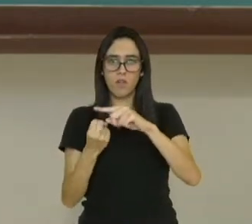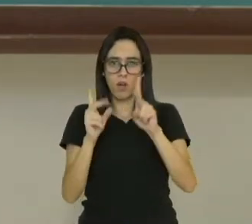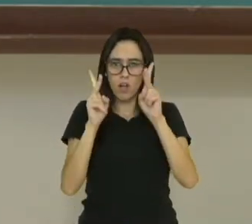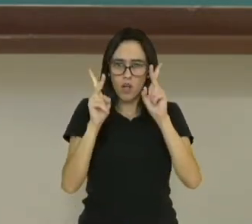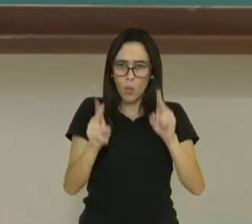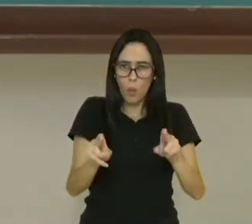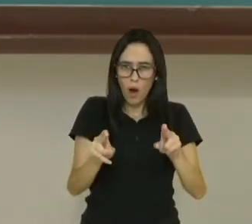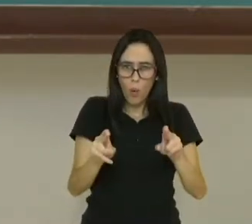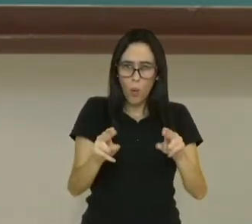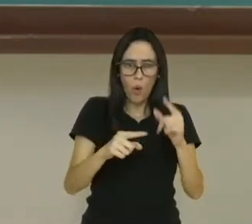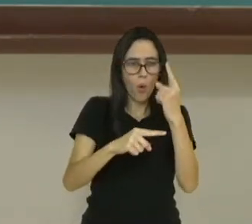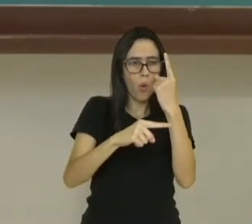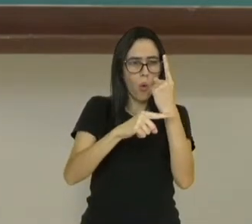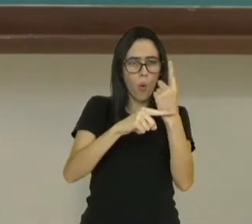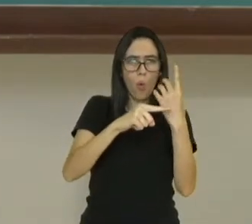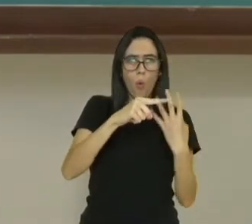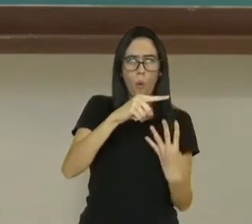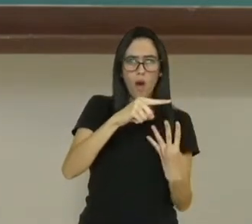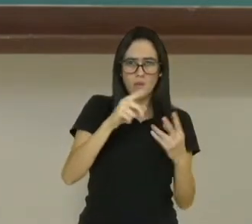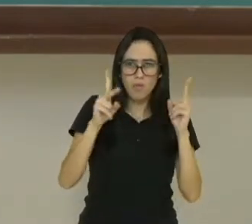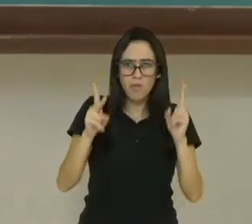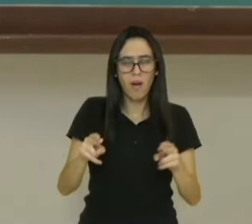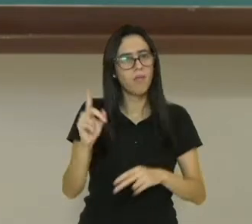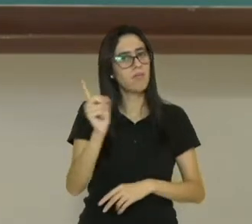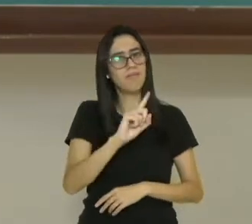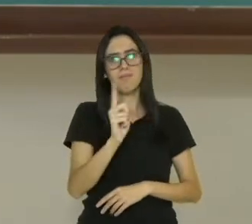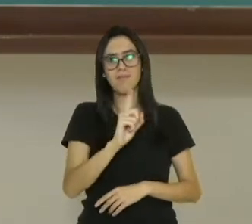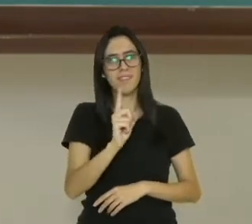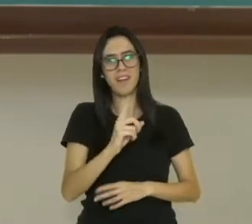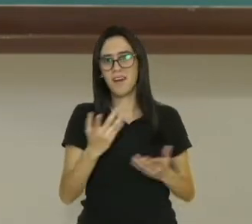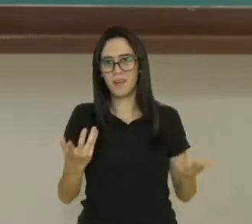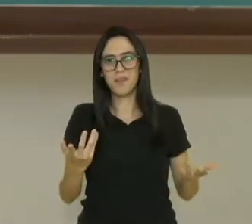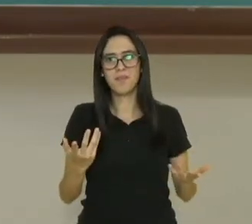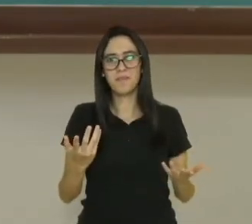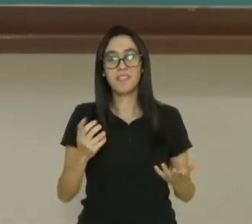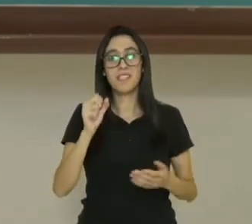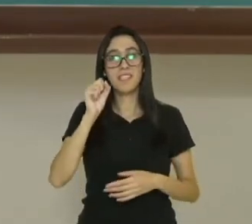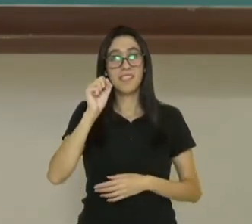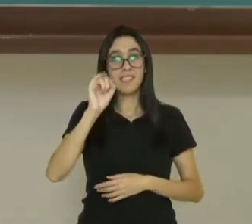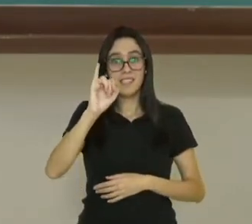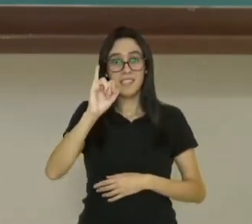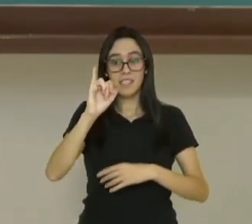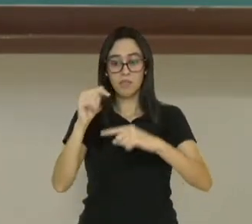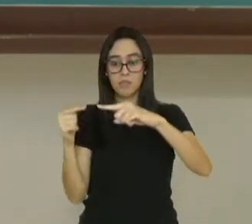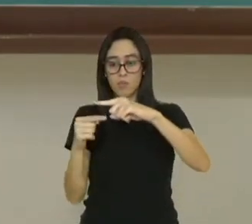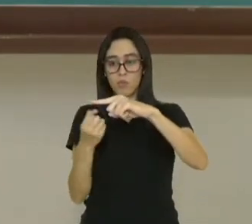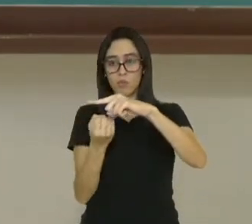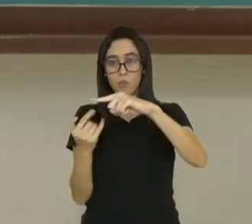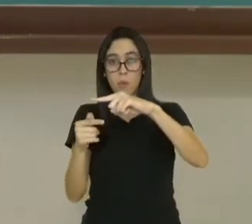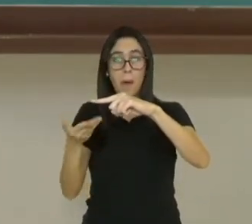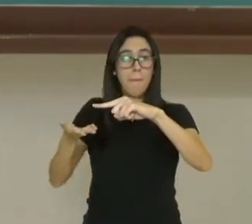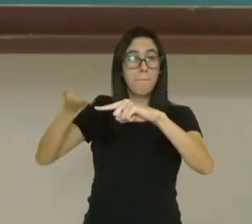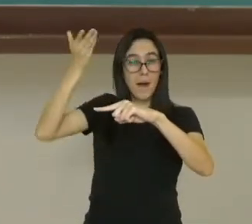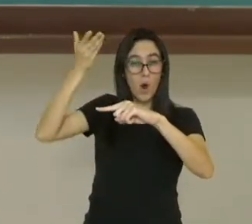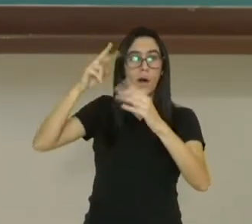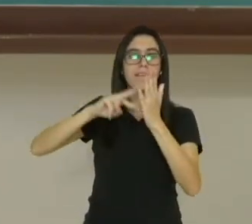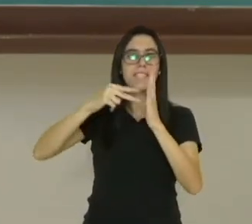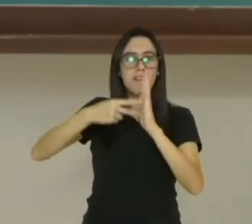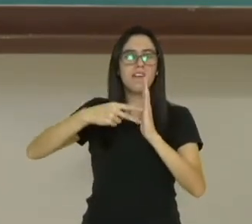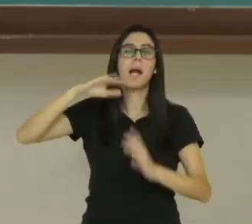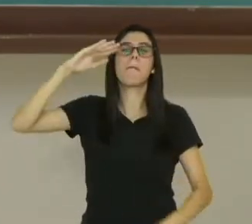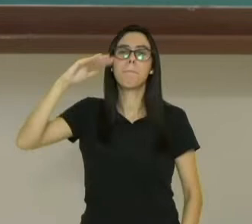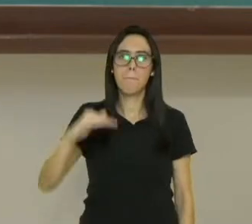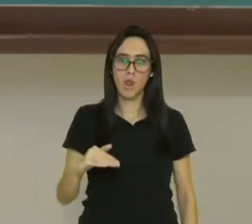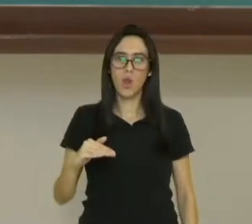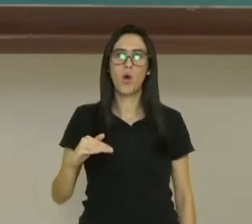1/4? Não, 1/8 é menor, né? Quanto maior o denominador, menor fica a minha fração, menor fica